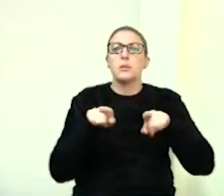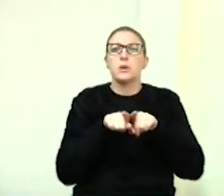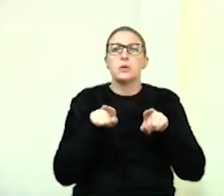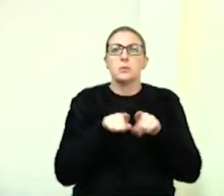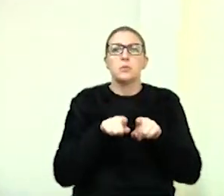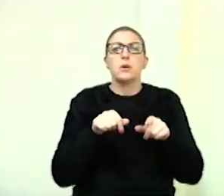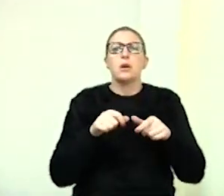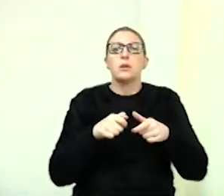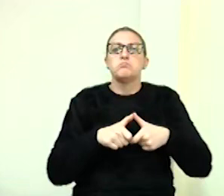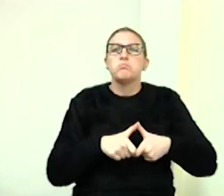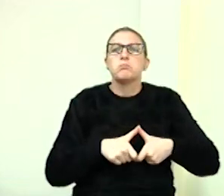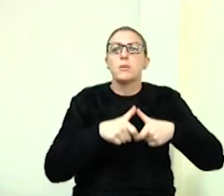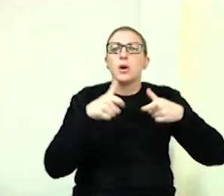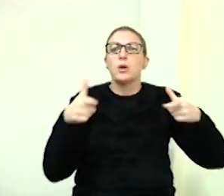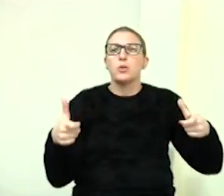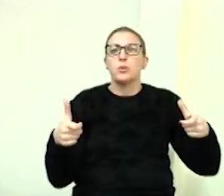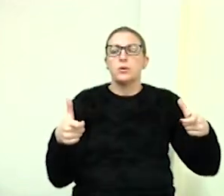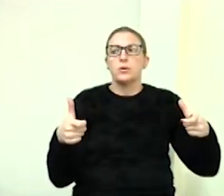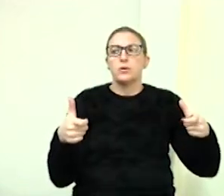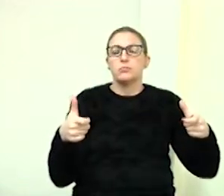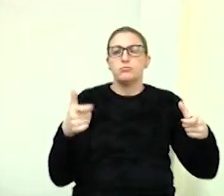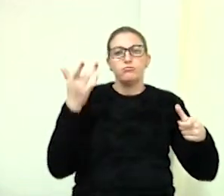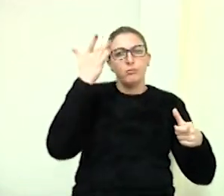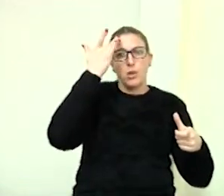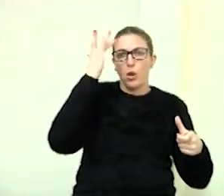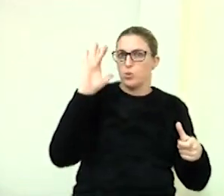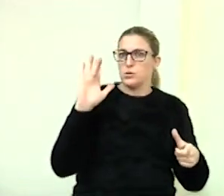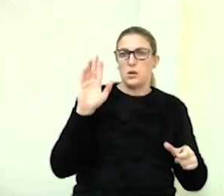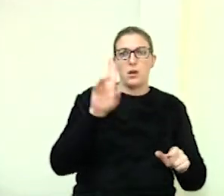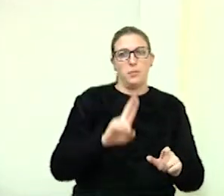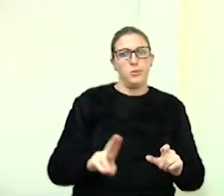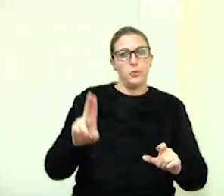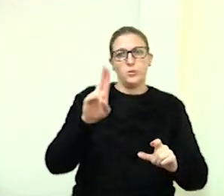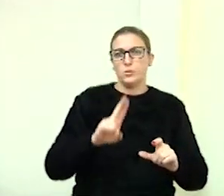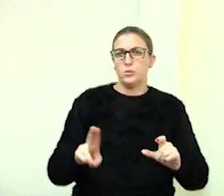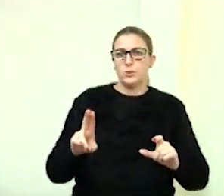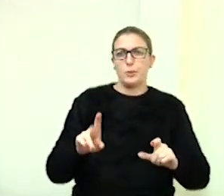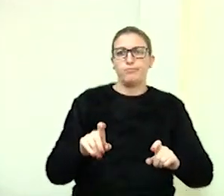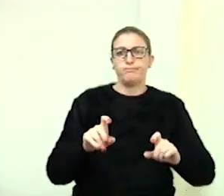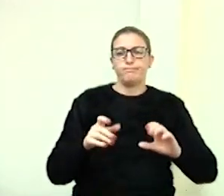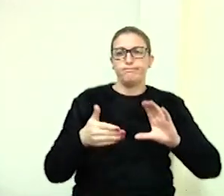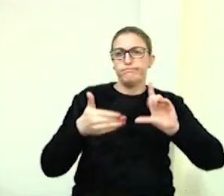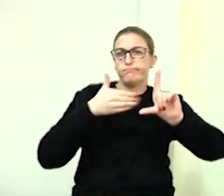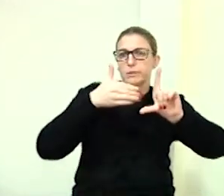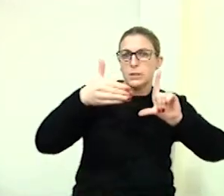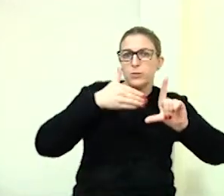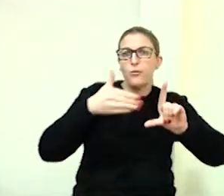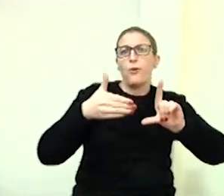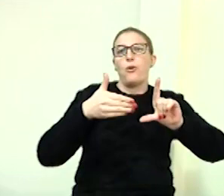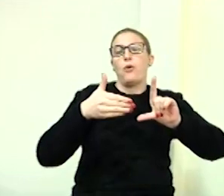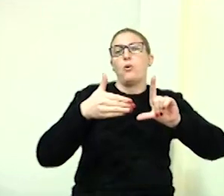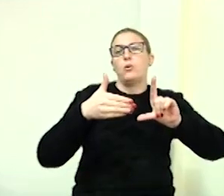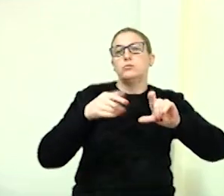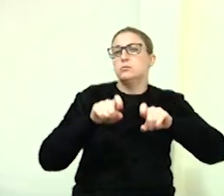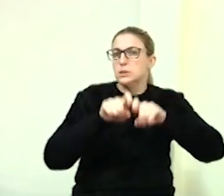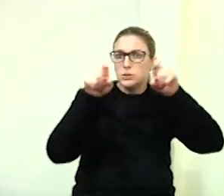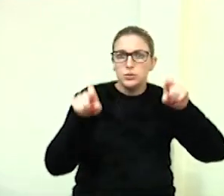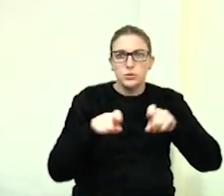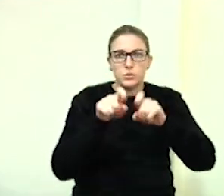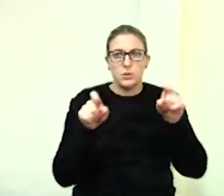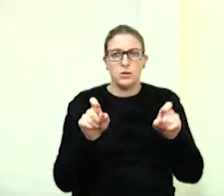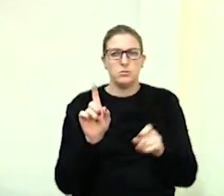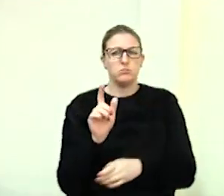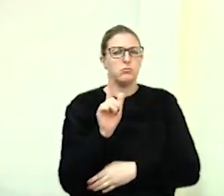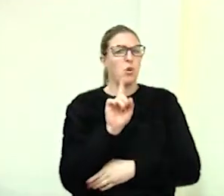maioria não domina as ferramentas digitais. E isso não é vergonhoso não